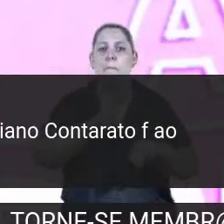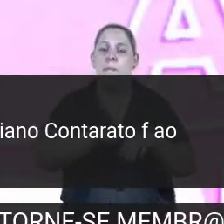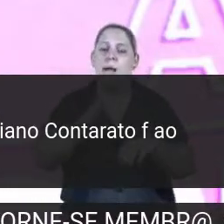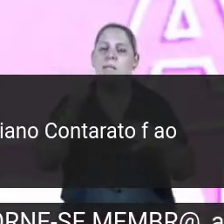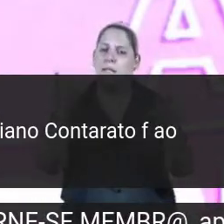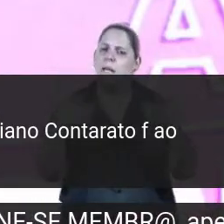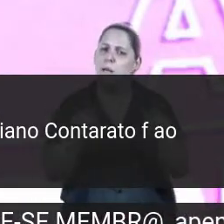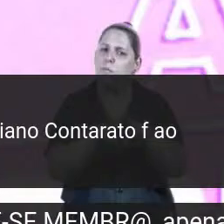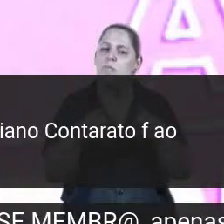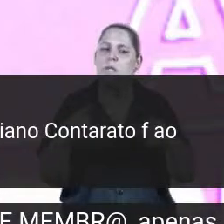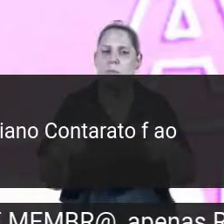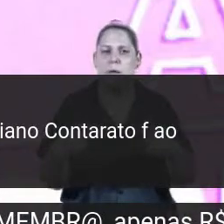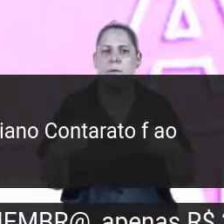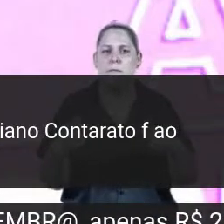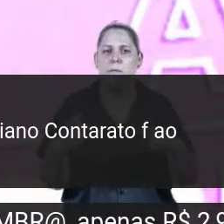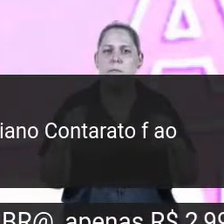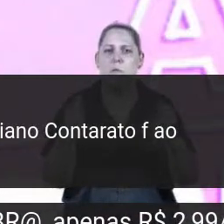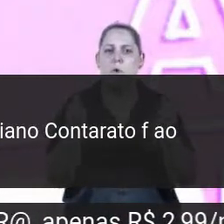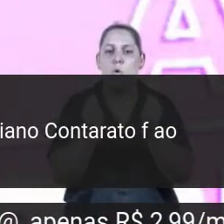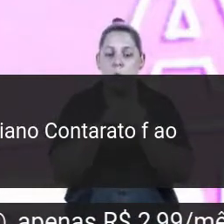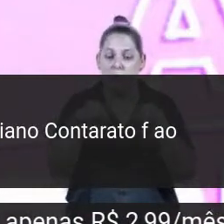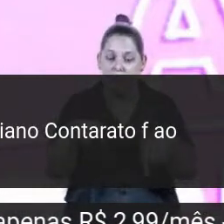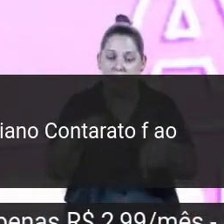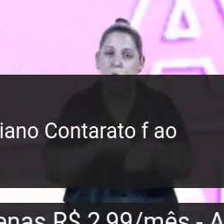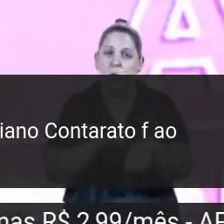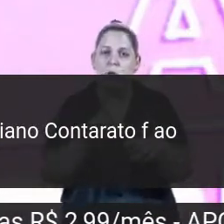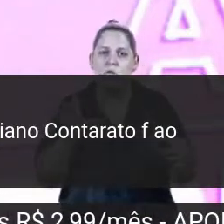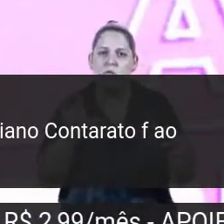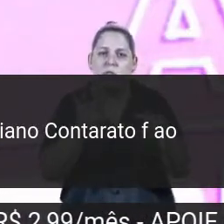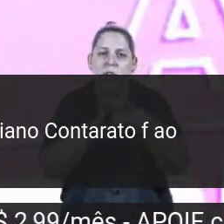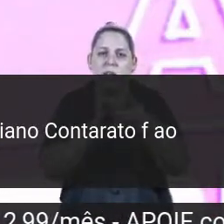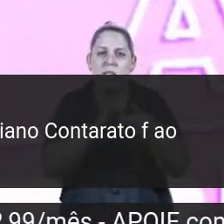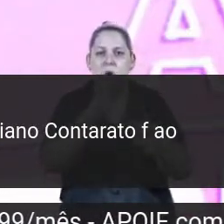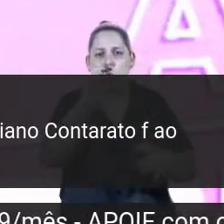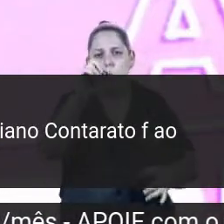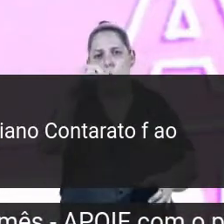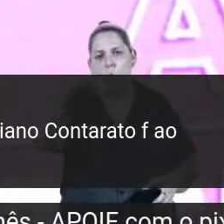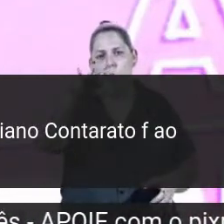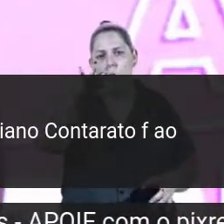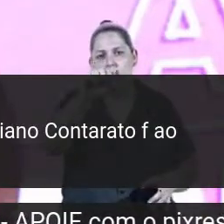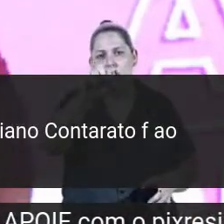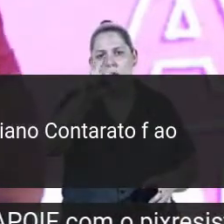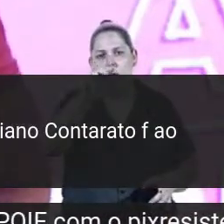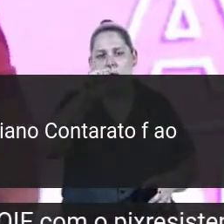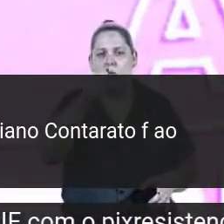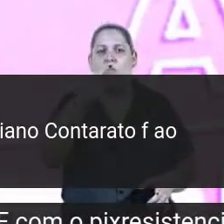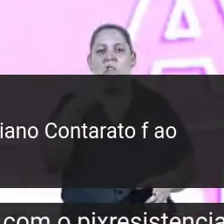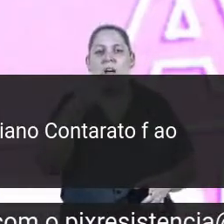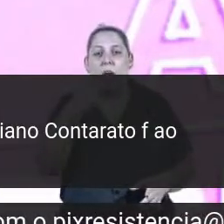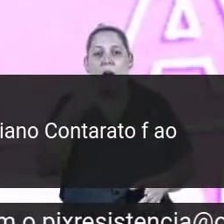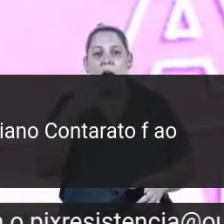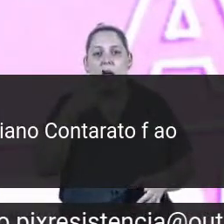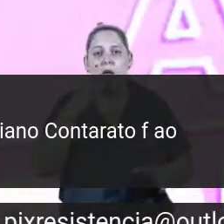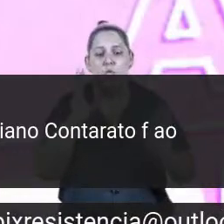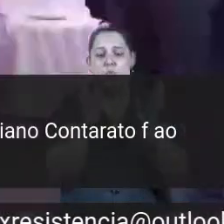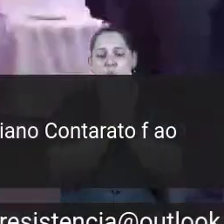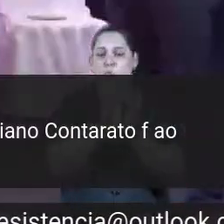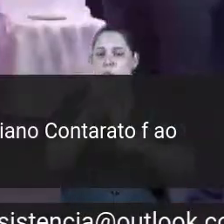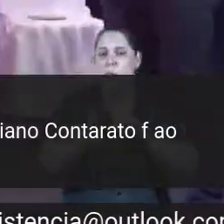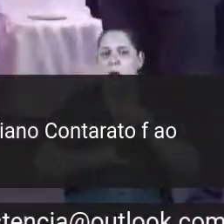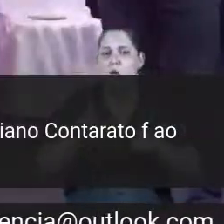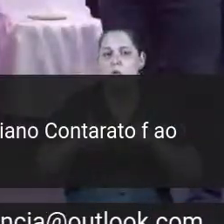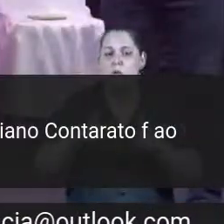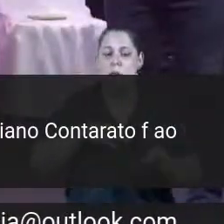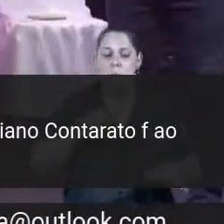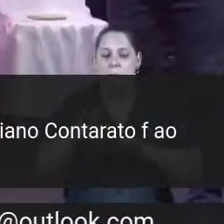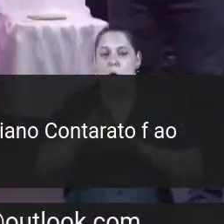este ato de filiação do Contarato, dizer que o Partido dos Trabalhadores tem projeto para o Espírito Santo, um